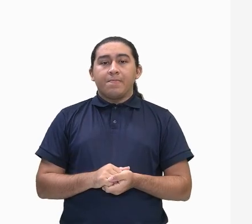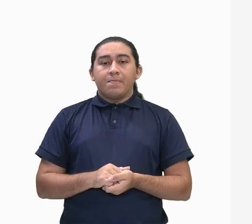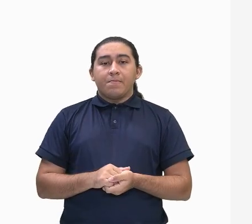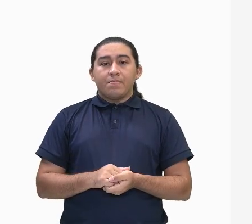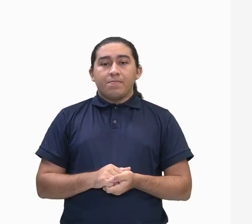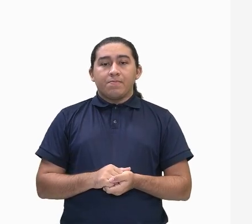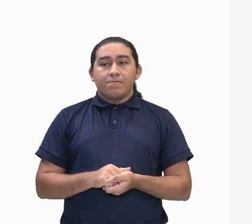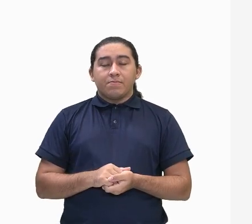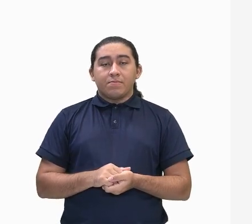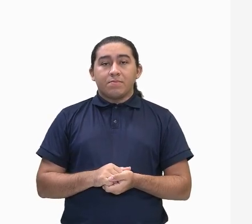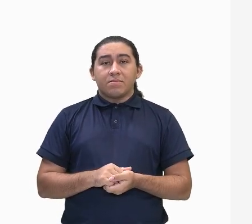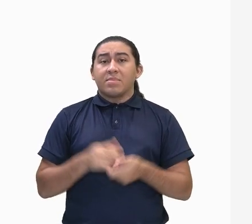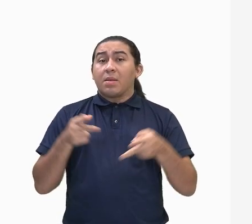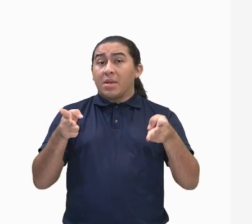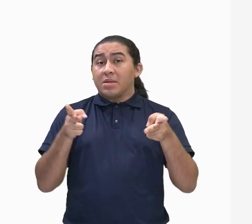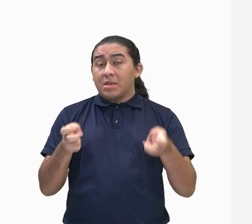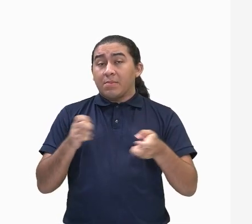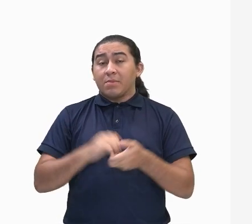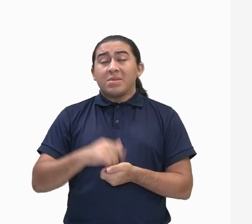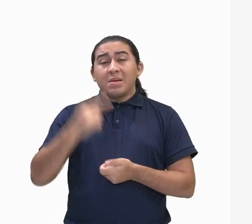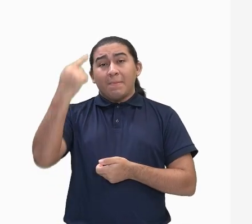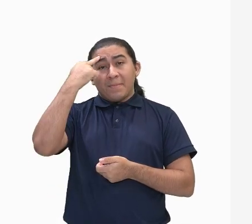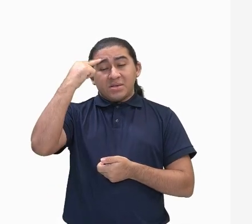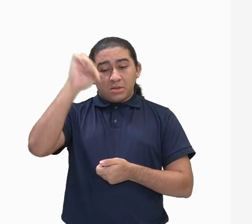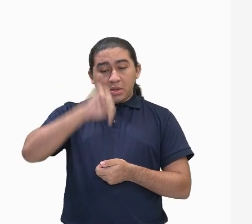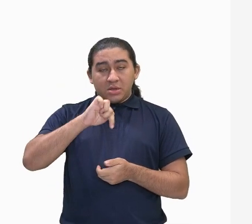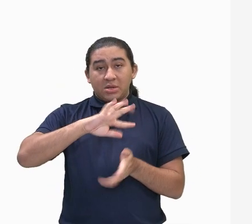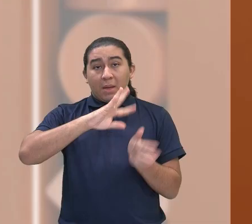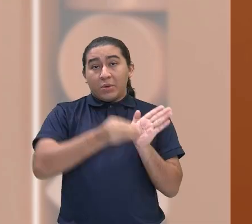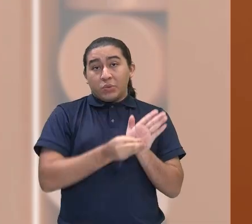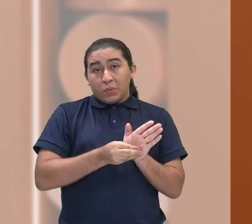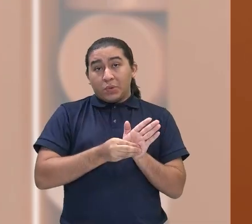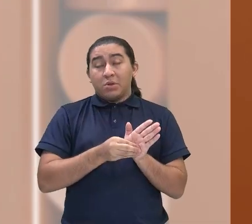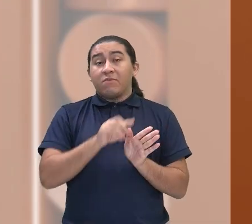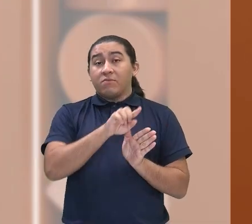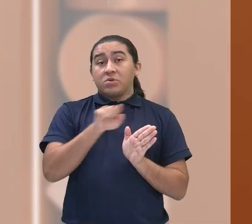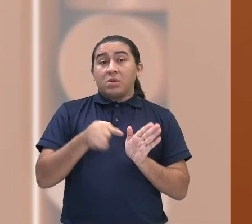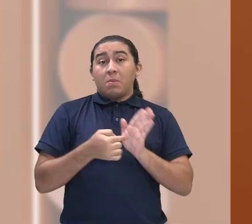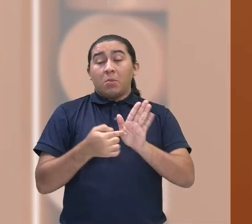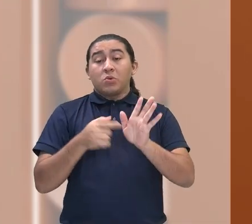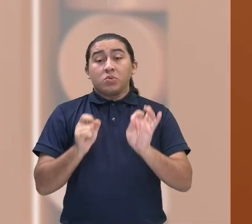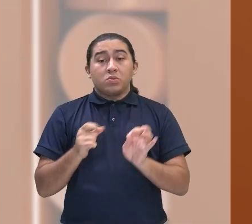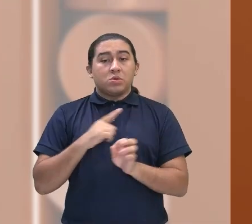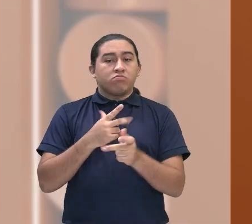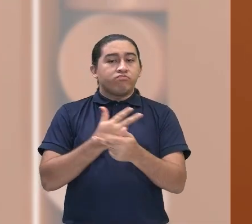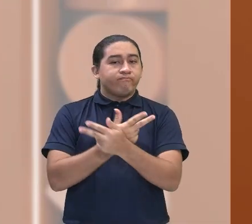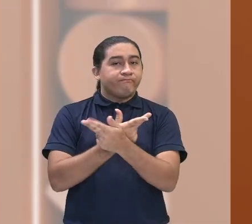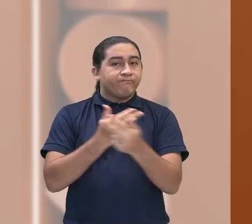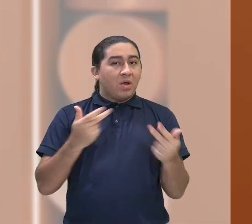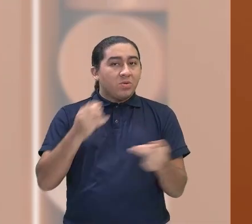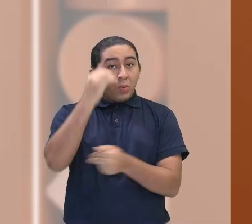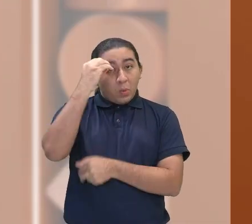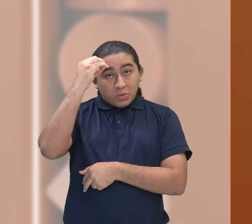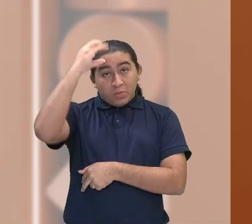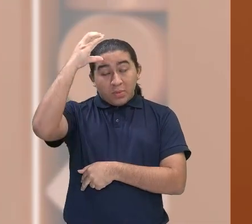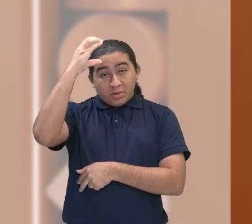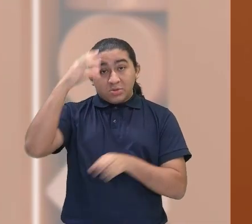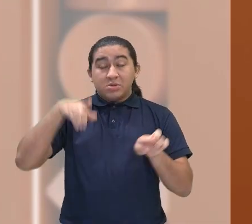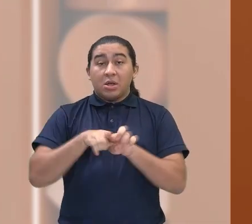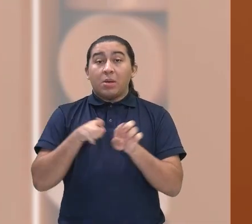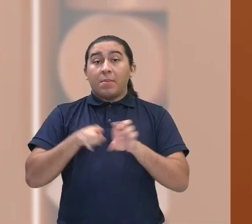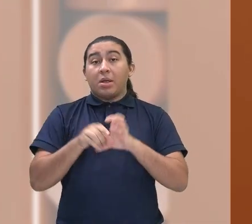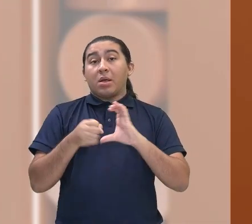que, especificamente na região amazônica, você apresenta diversos conhecimentos de elementos